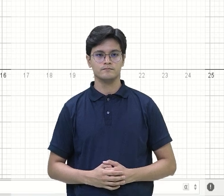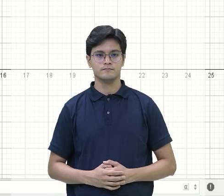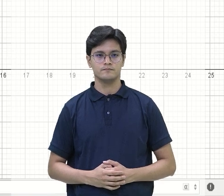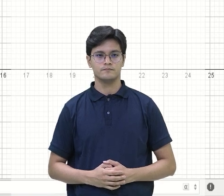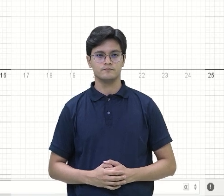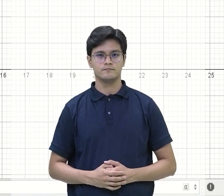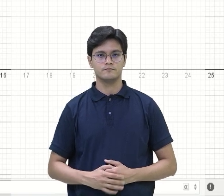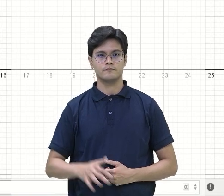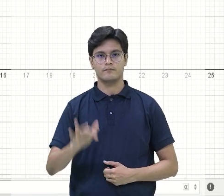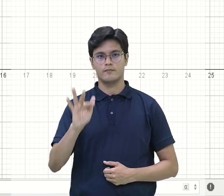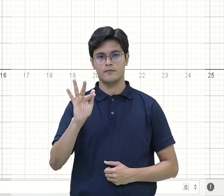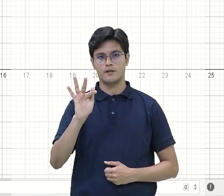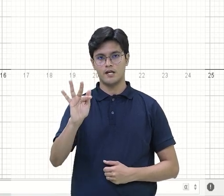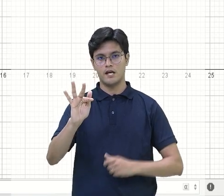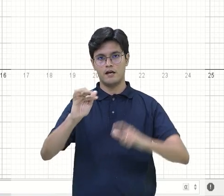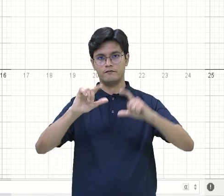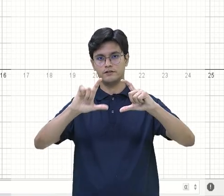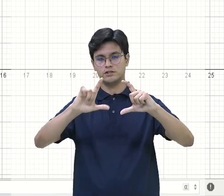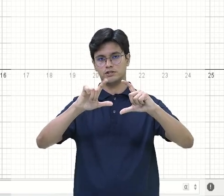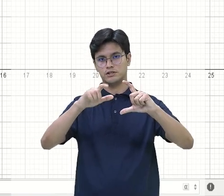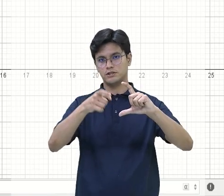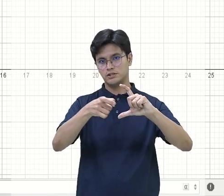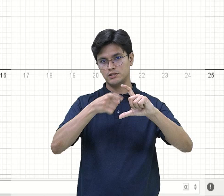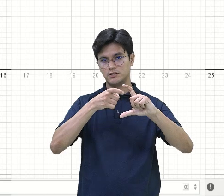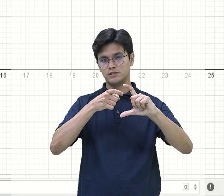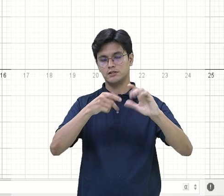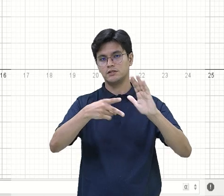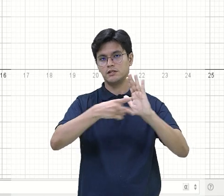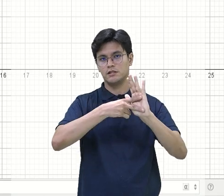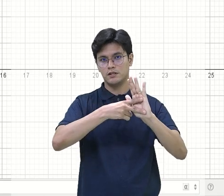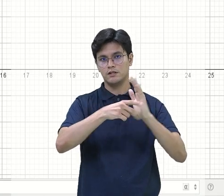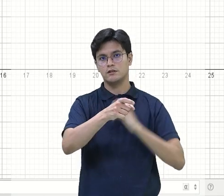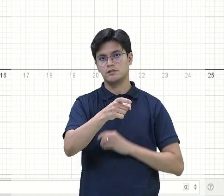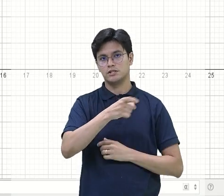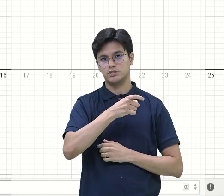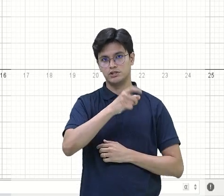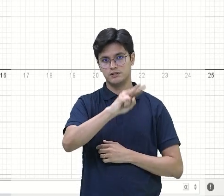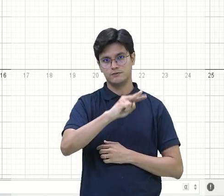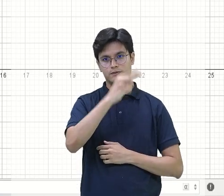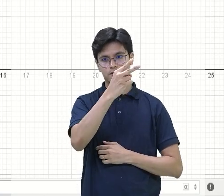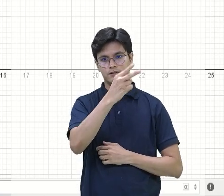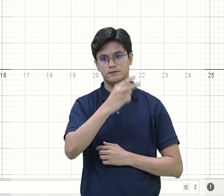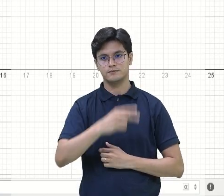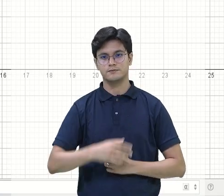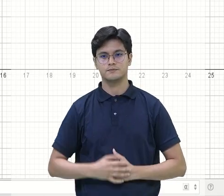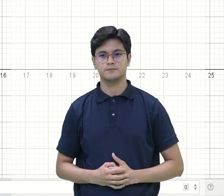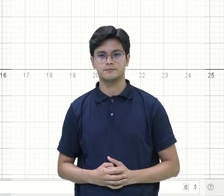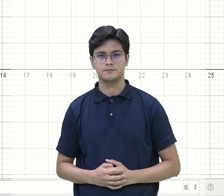f de x é igual a x elevado ao quadrado.